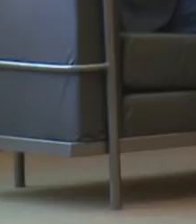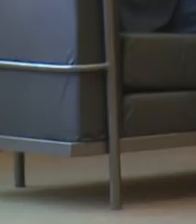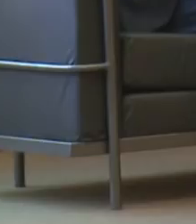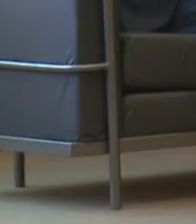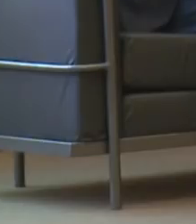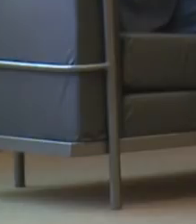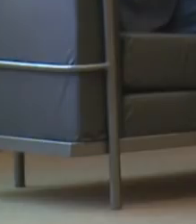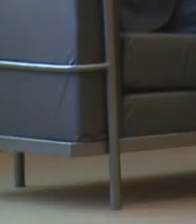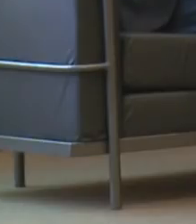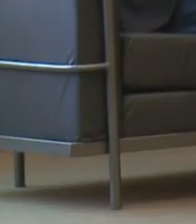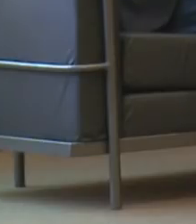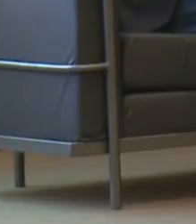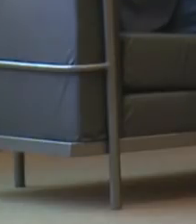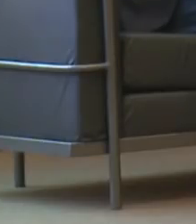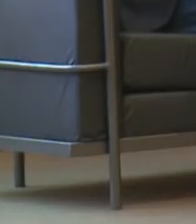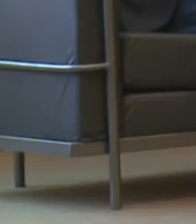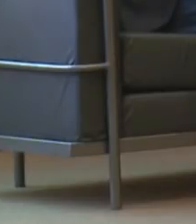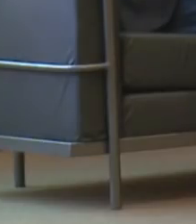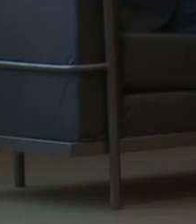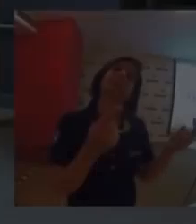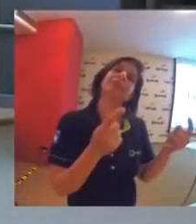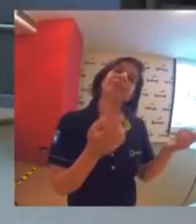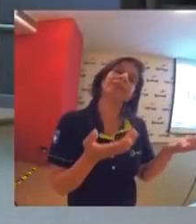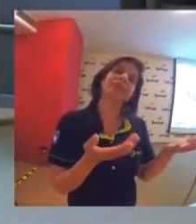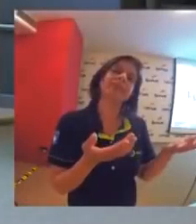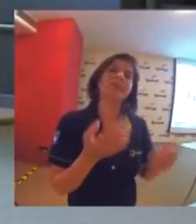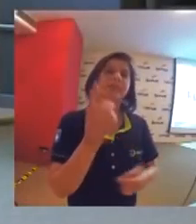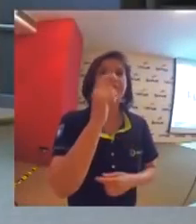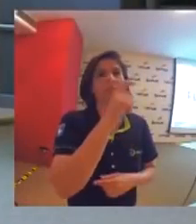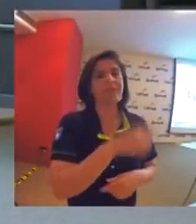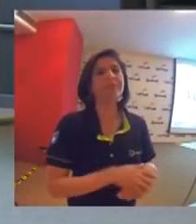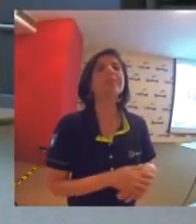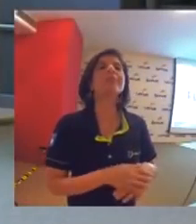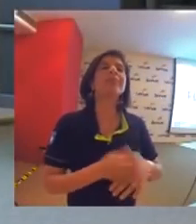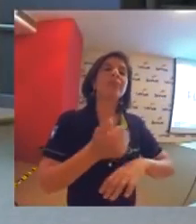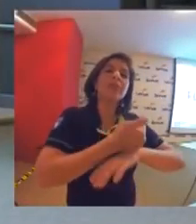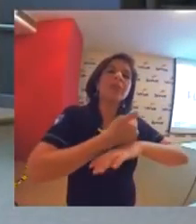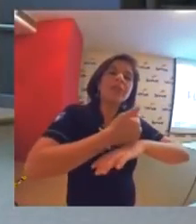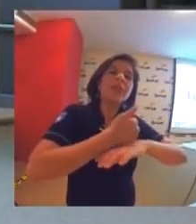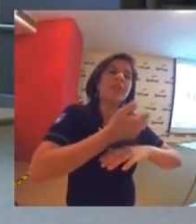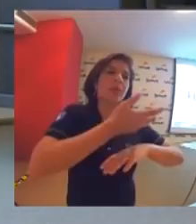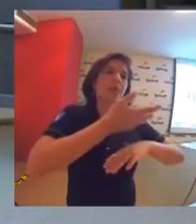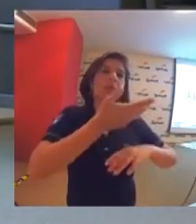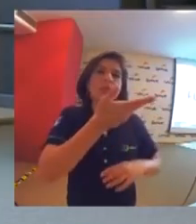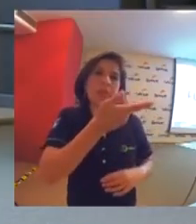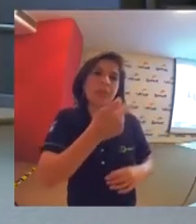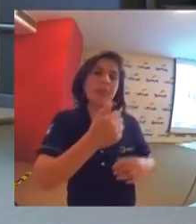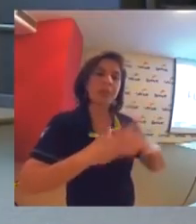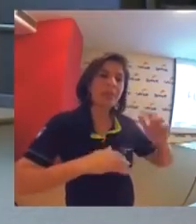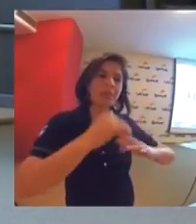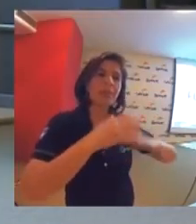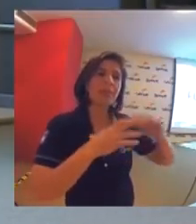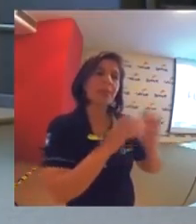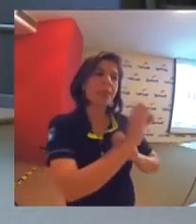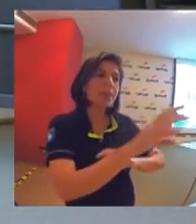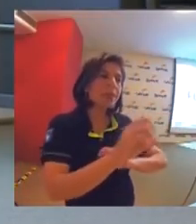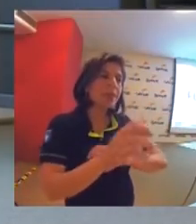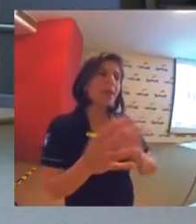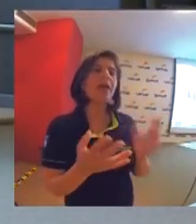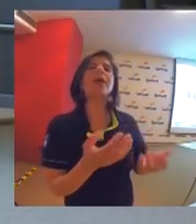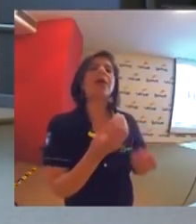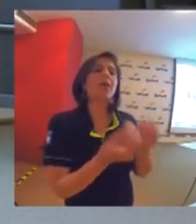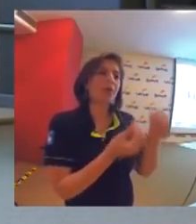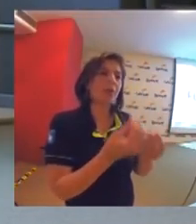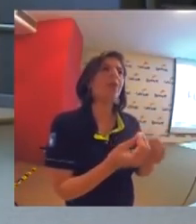possível fazer baseada nesses princípios? A educação profissional começa quando é identificado